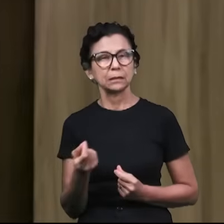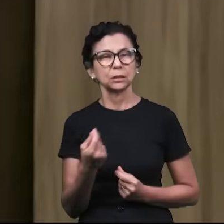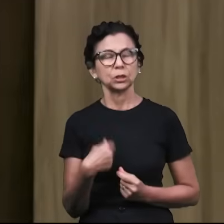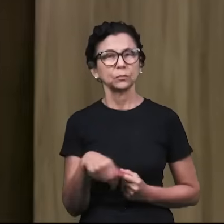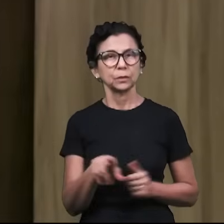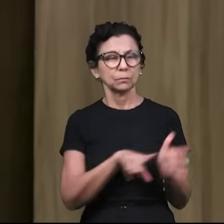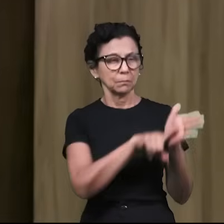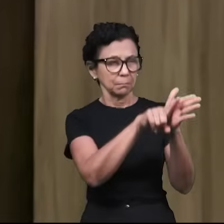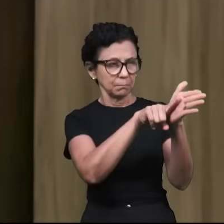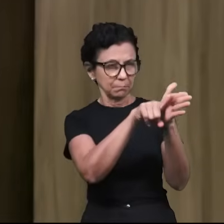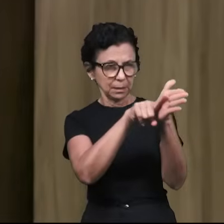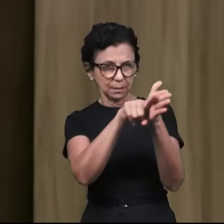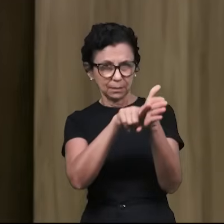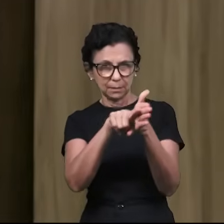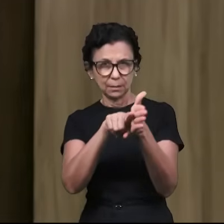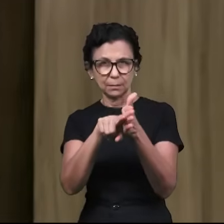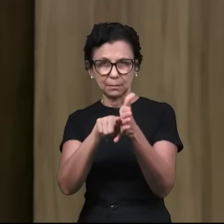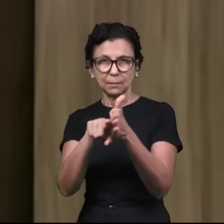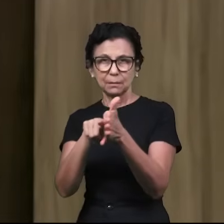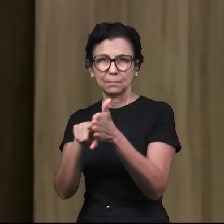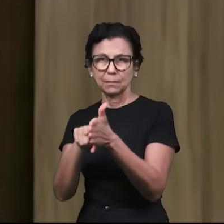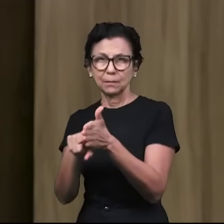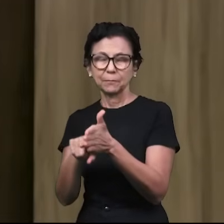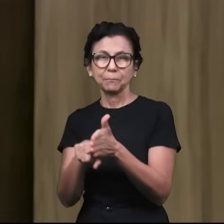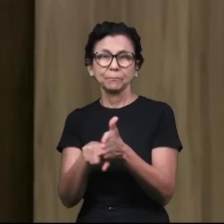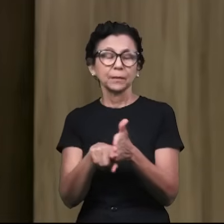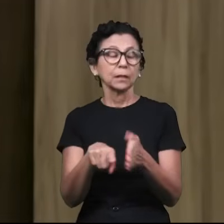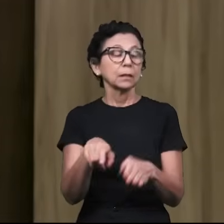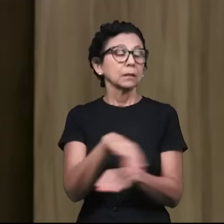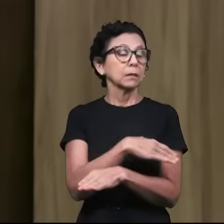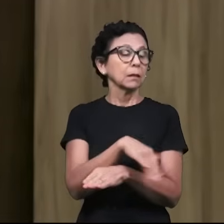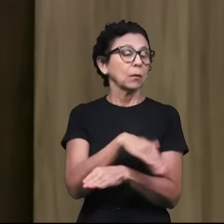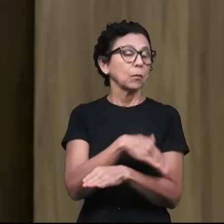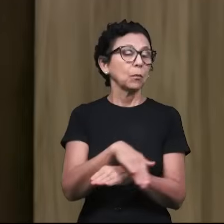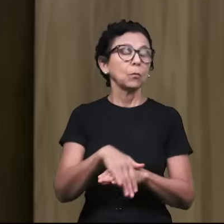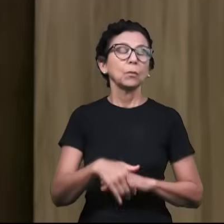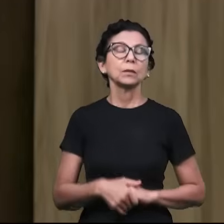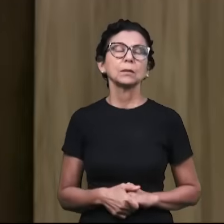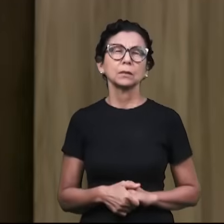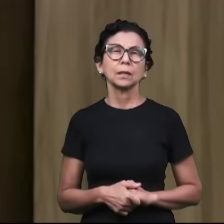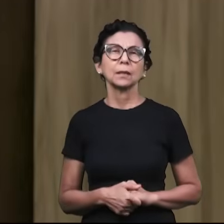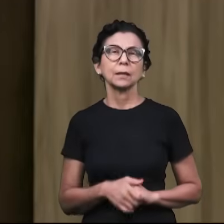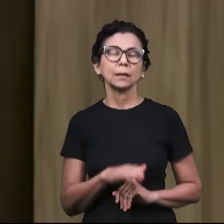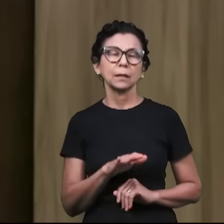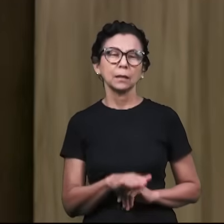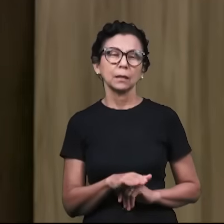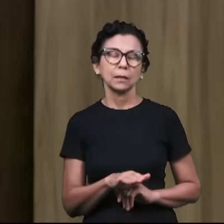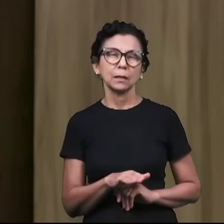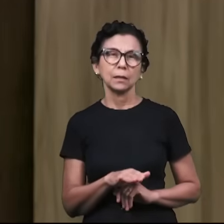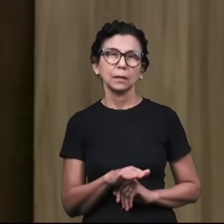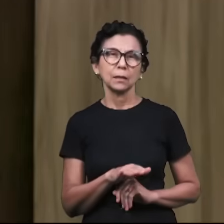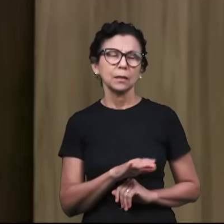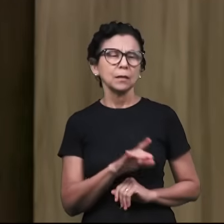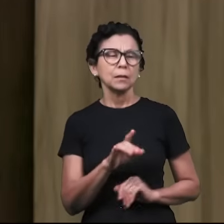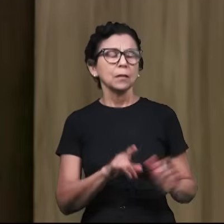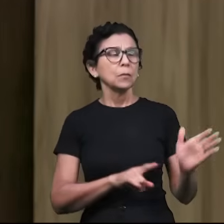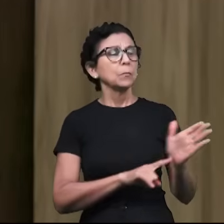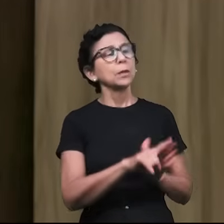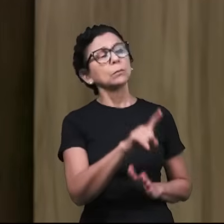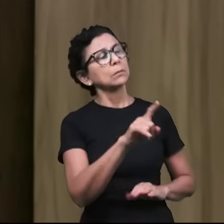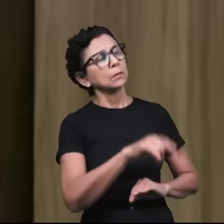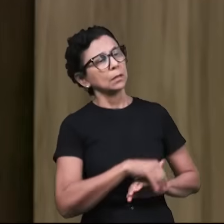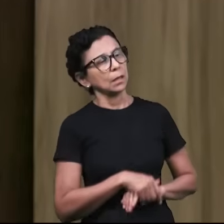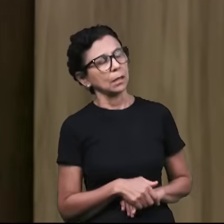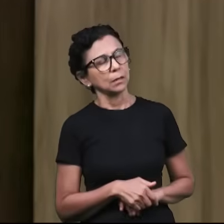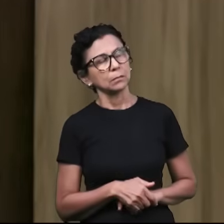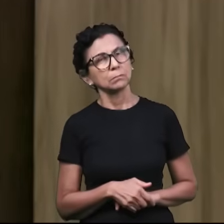enquete, uma pesquisa, né, na rua, eu sempre gosto de comentar isso, e você perguntar para as pessoas qual a